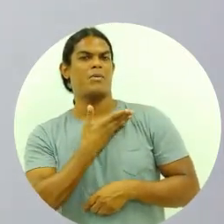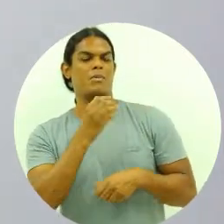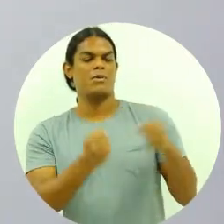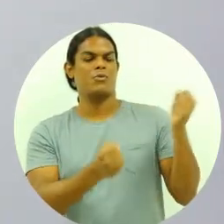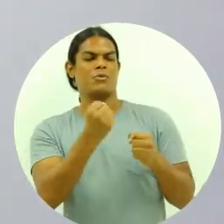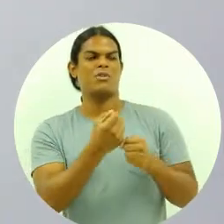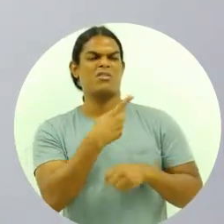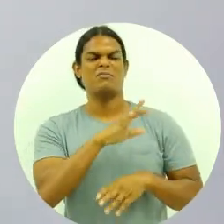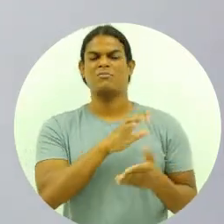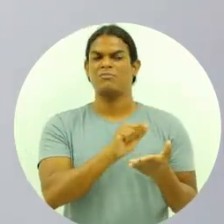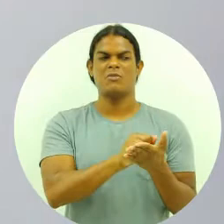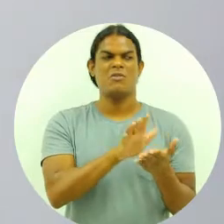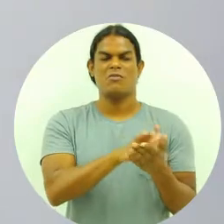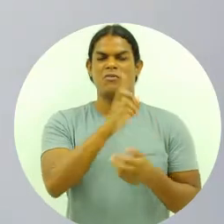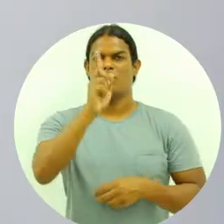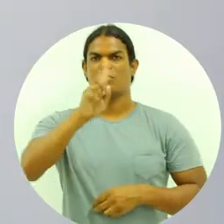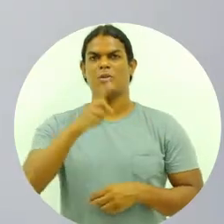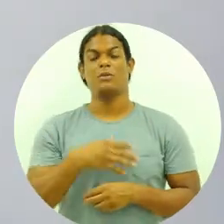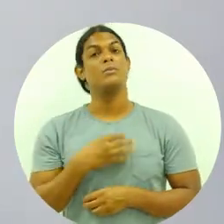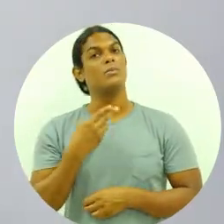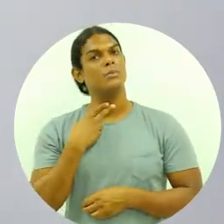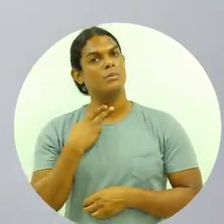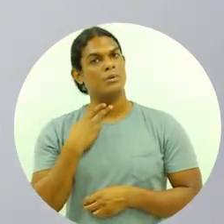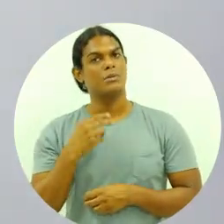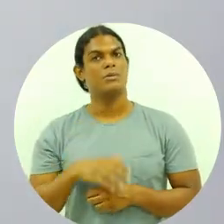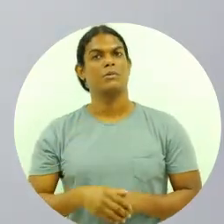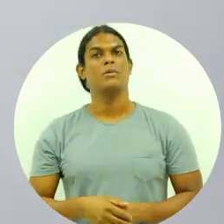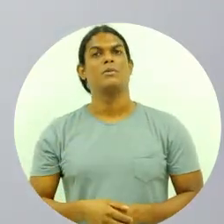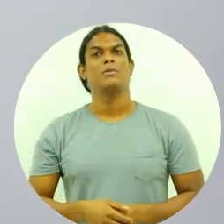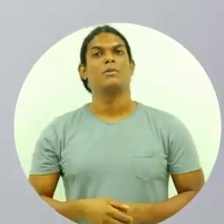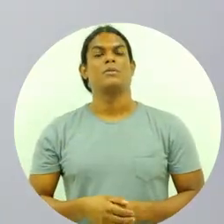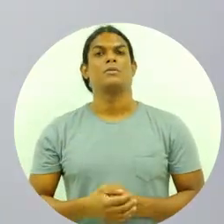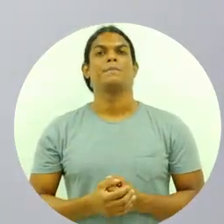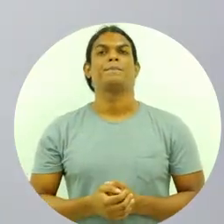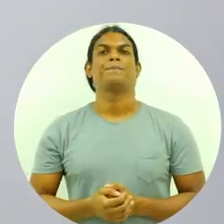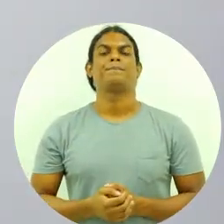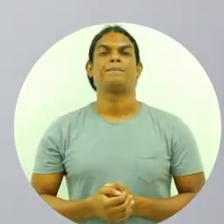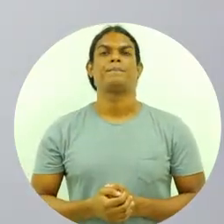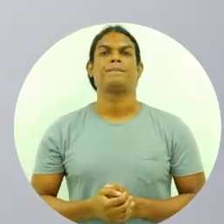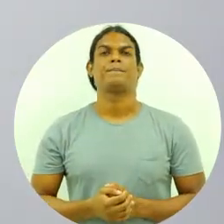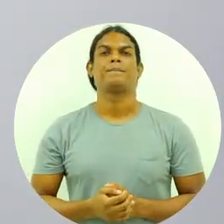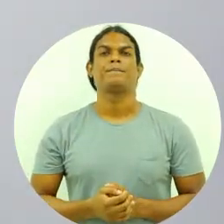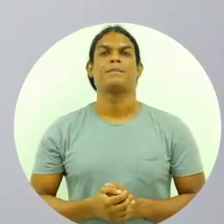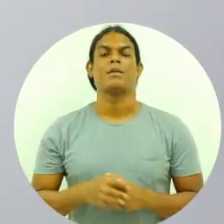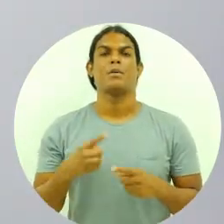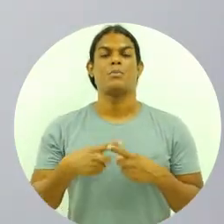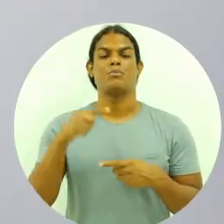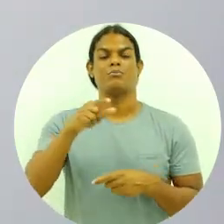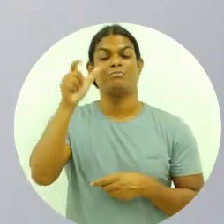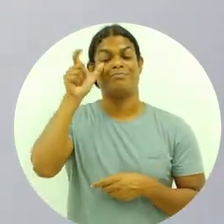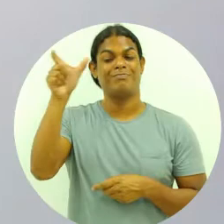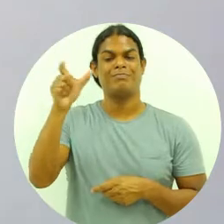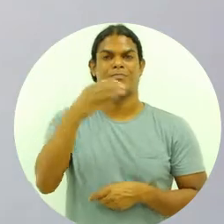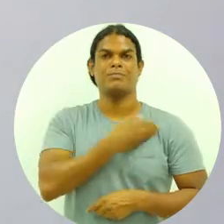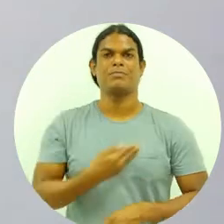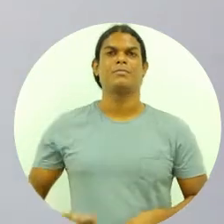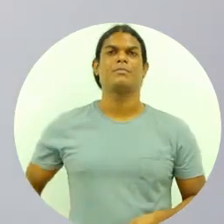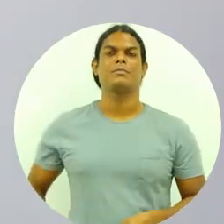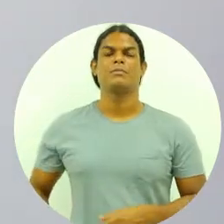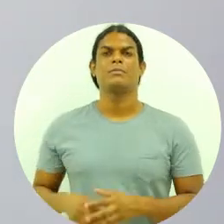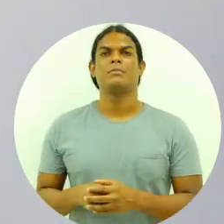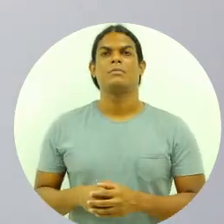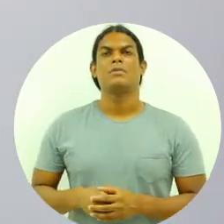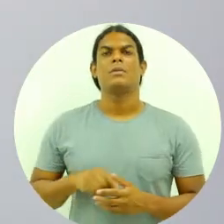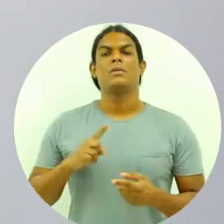estar ferindo a indisponibilidade do serviço público, do interesse público. Um outro princípio implícito, e esse é um princípio